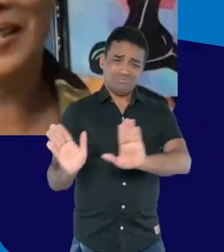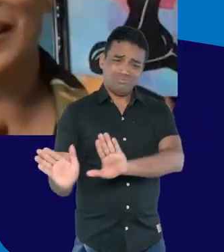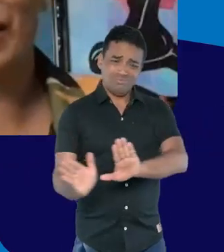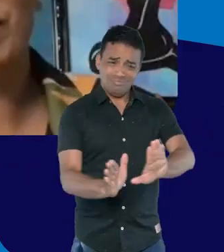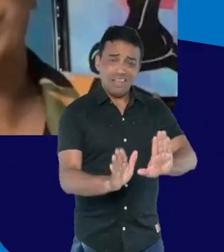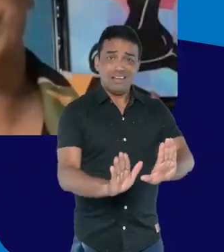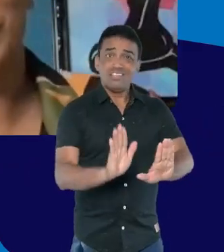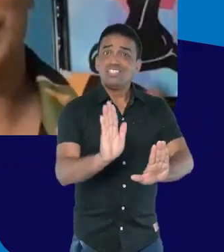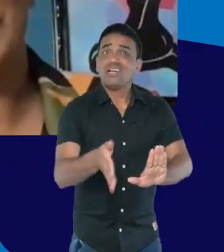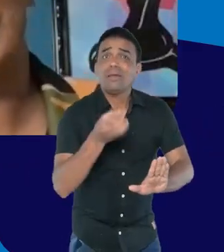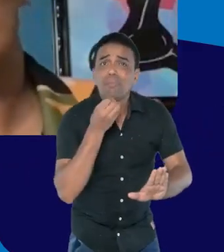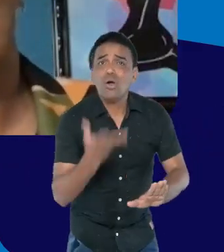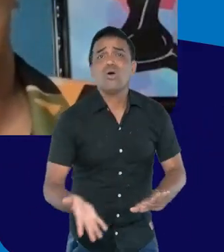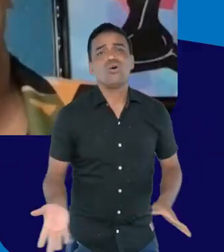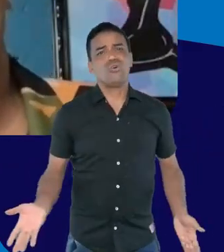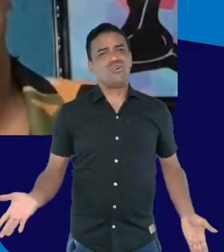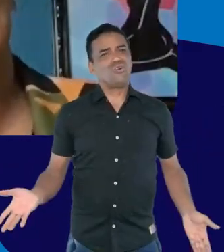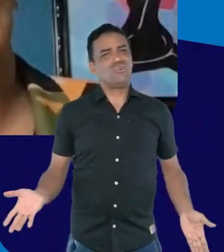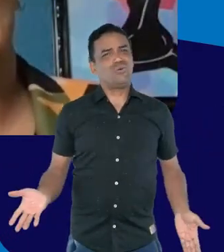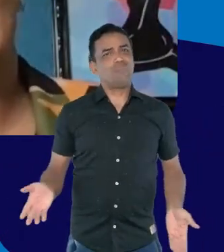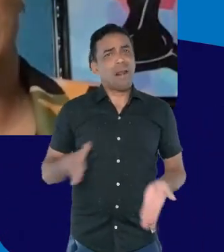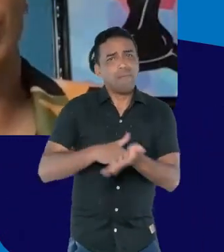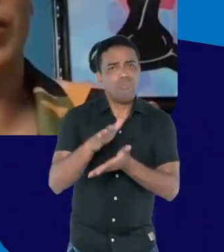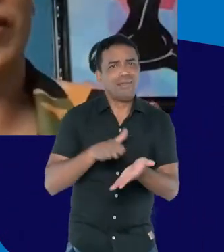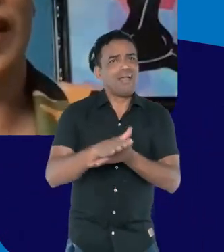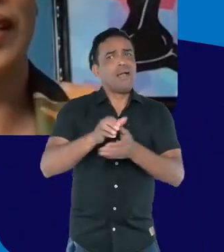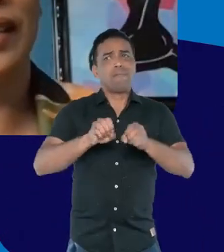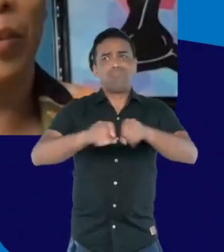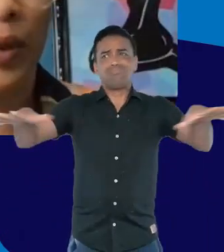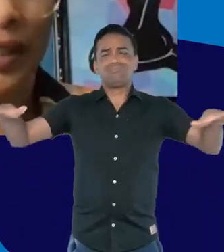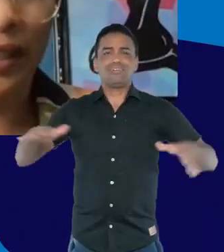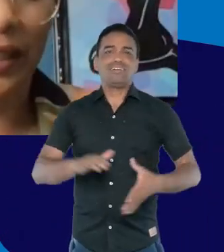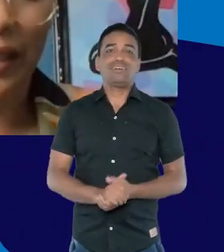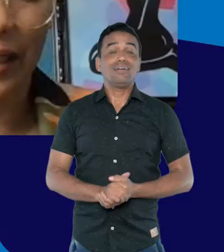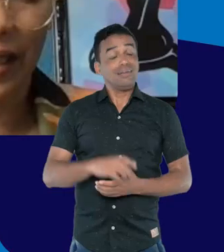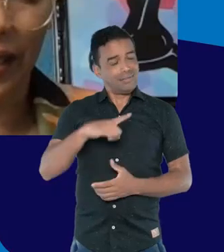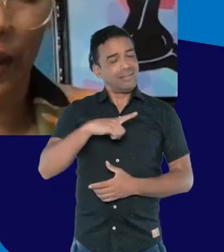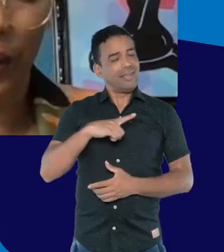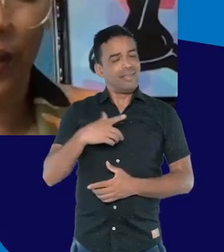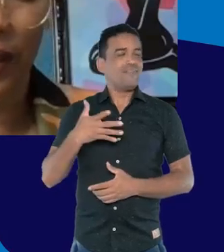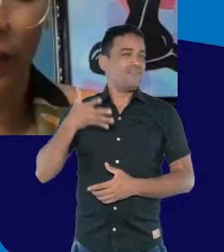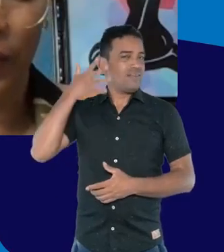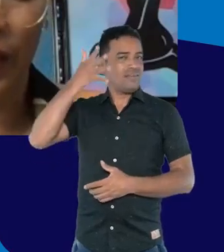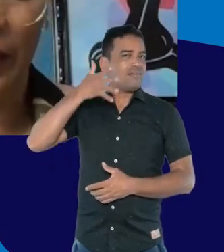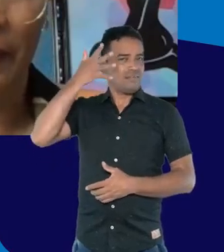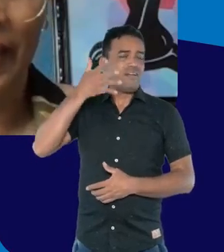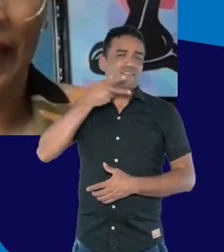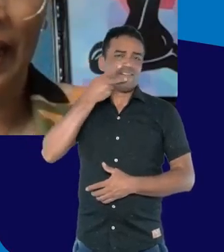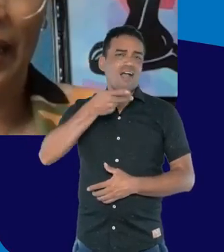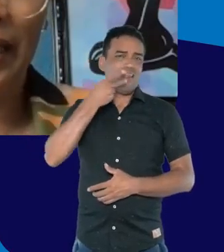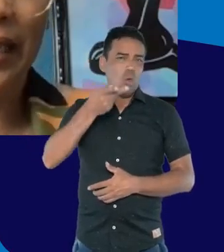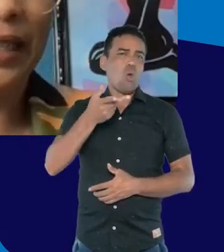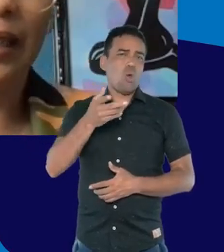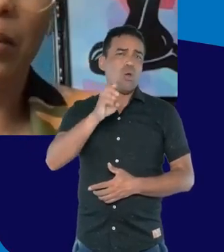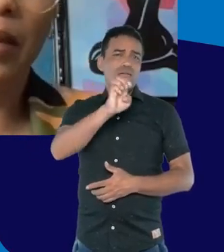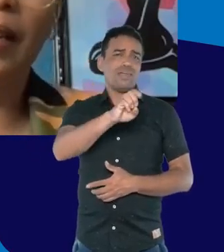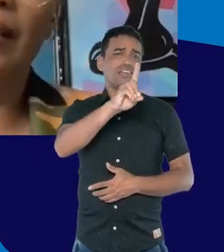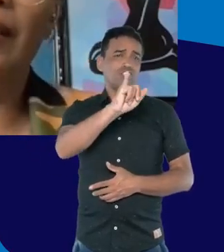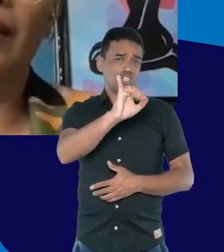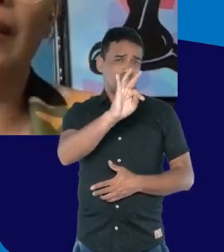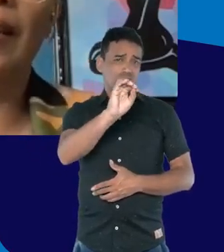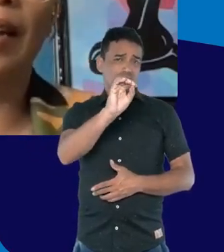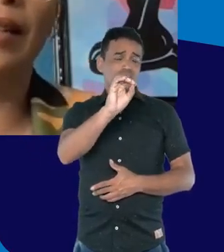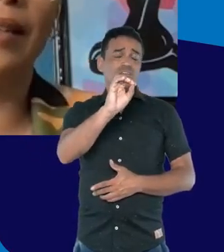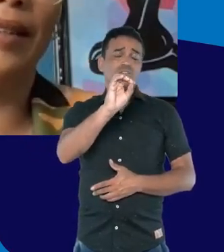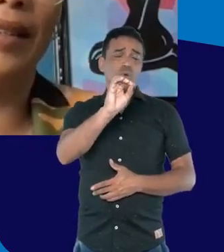já está bom o suficiente para ir. E teve uma fala importante da editora que foi, acredita